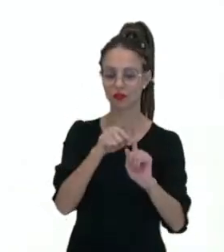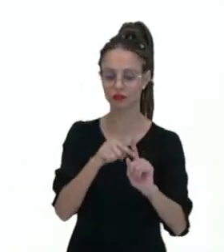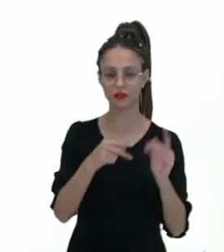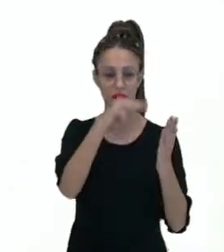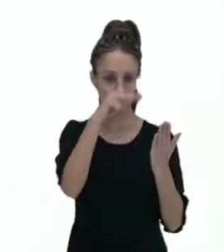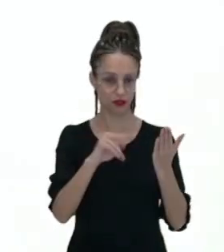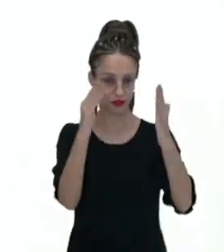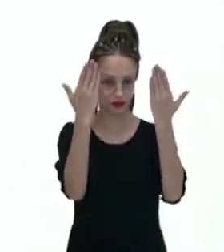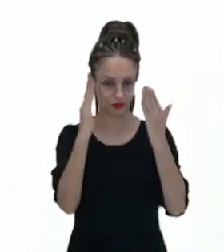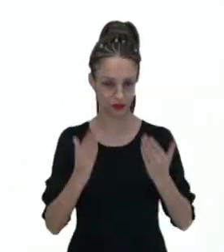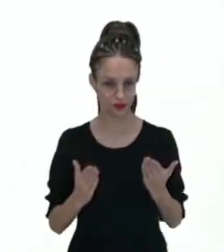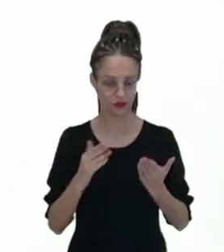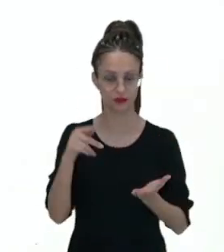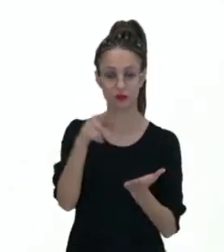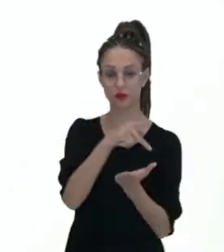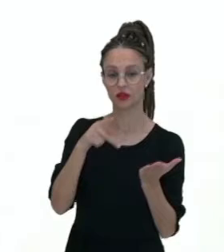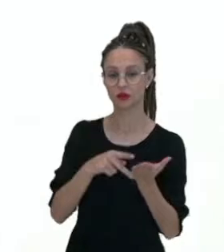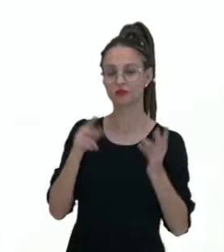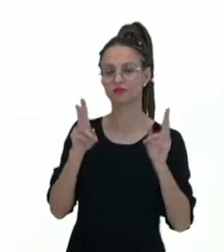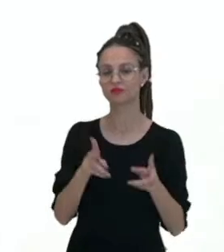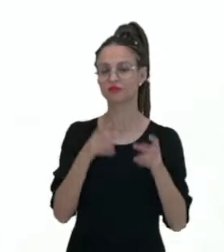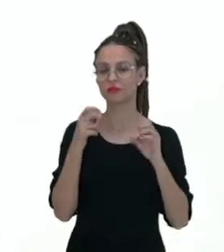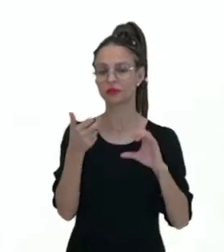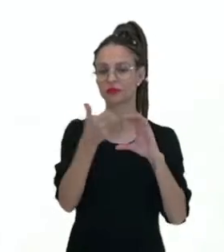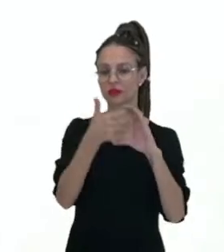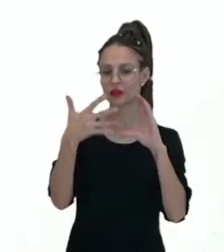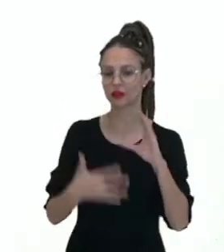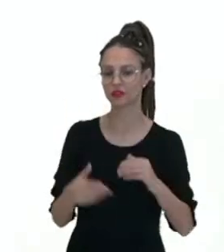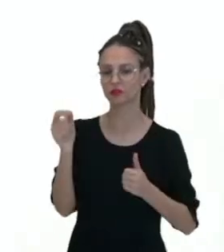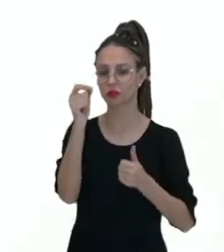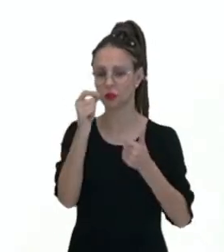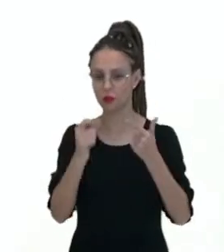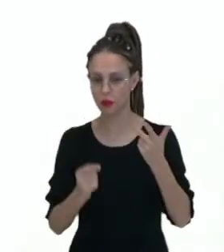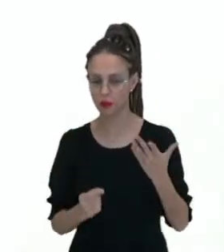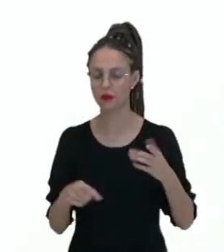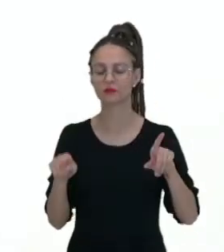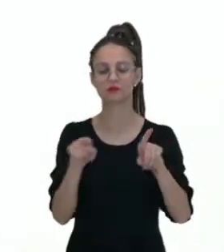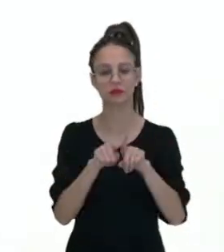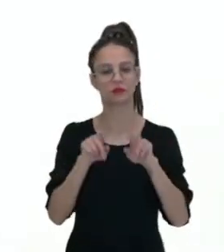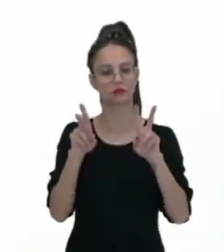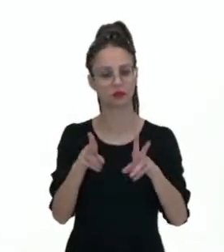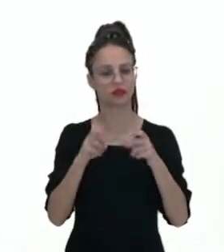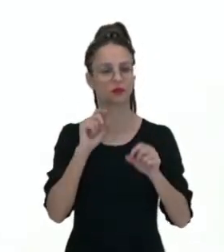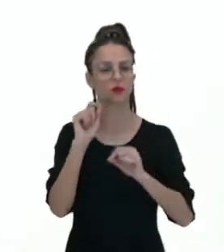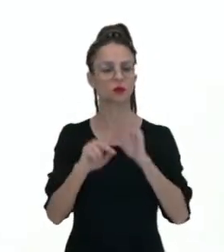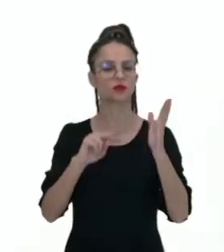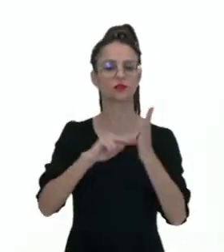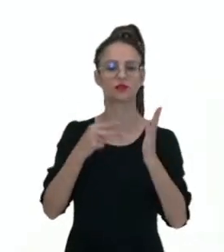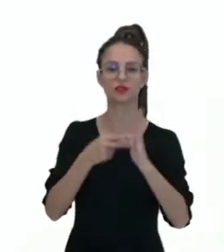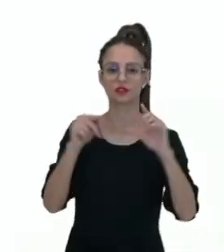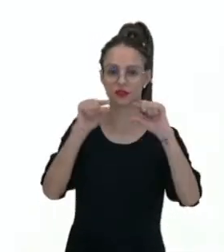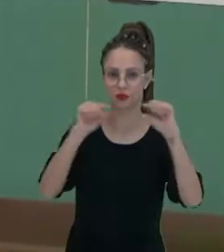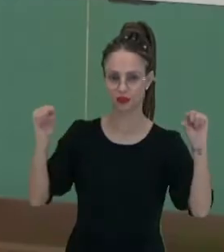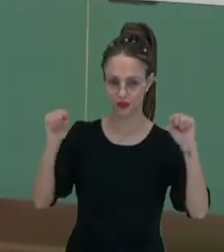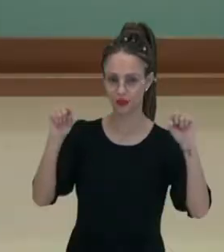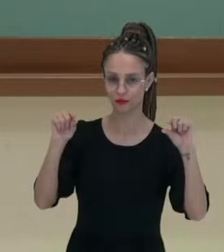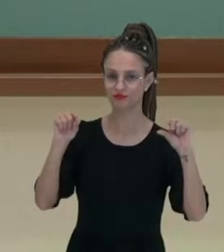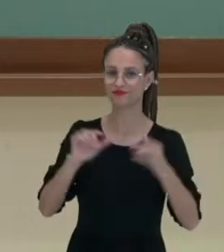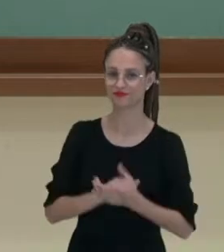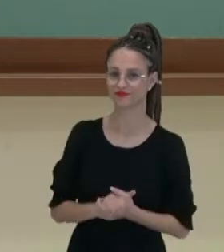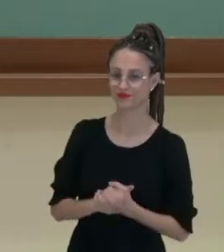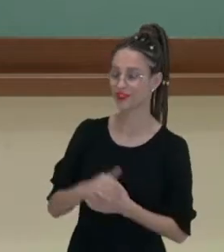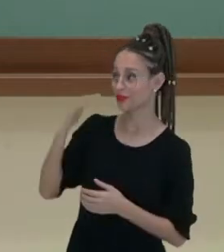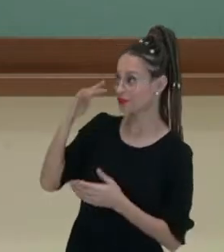reconhecendo suas características. Reconhecer o efeito de sentido produzido por palavras ou expressão. Nossa